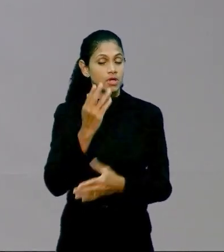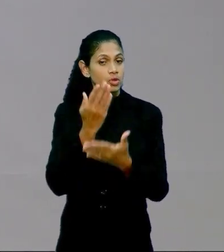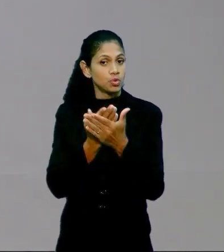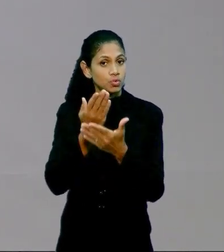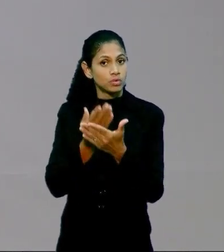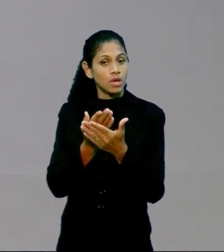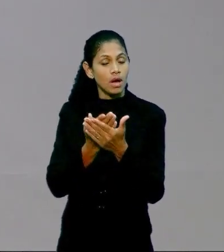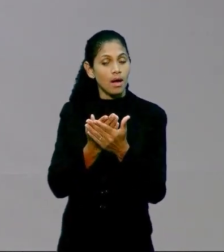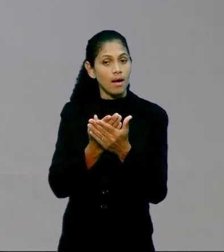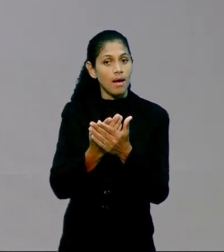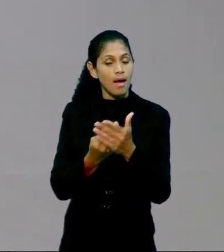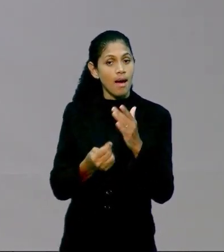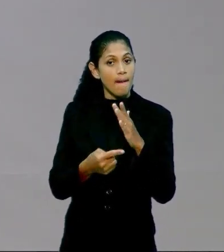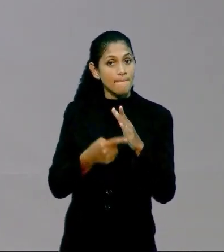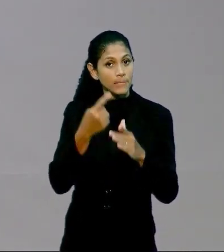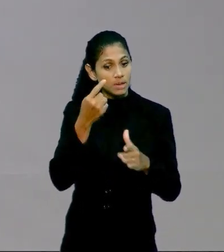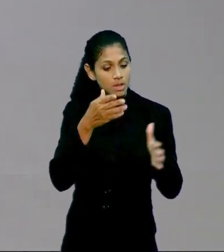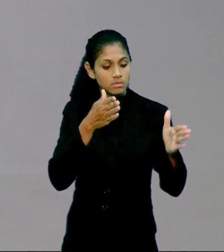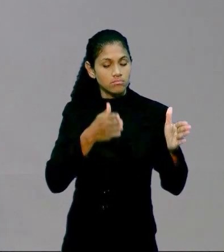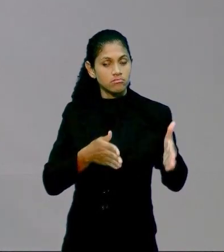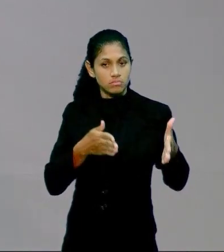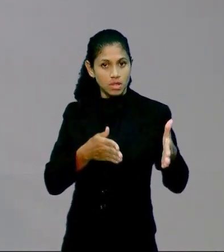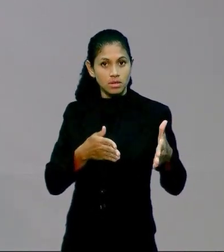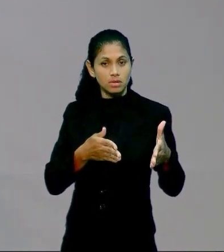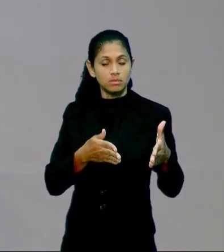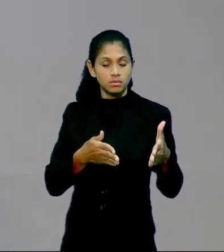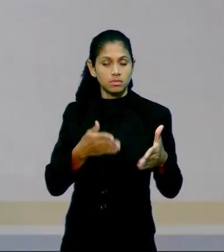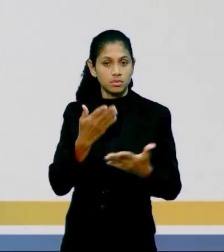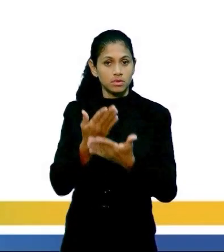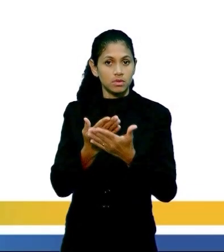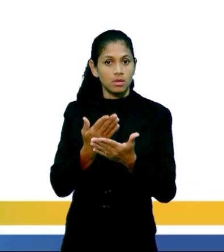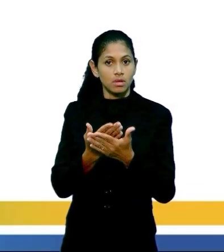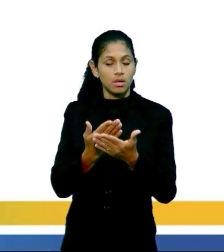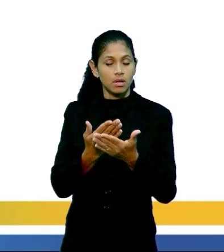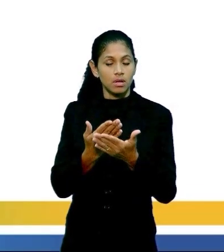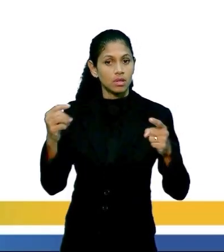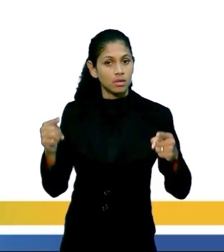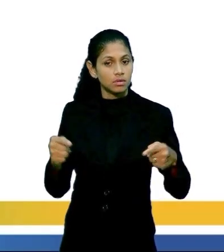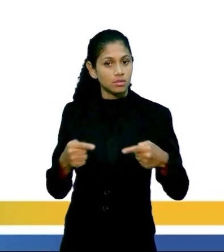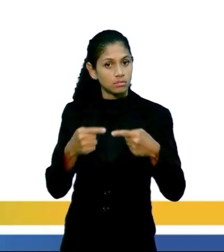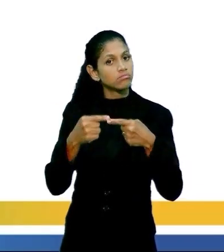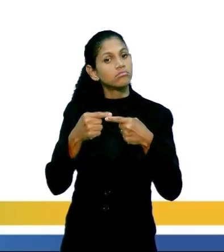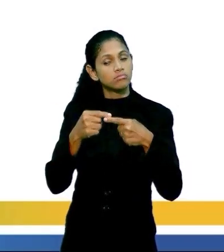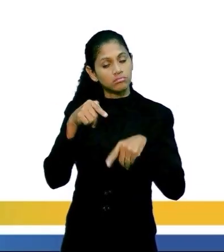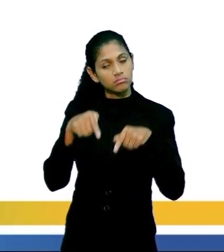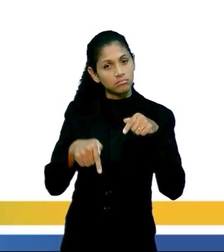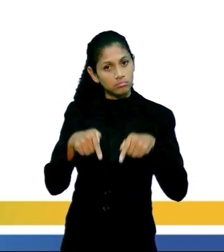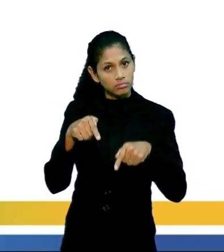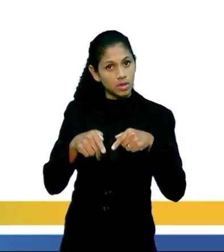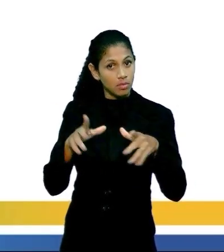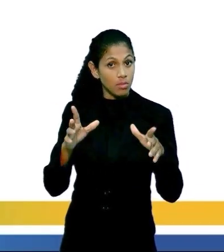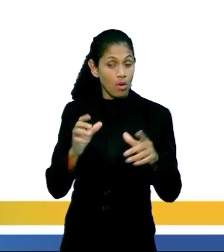parte da aula, que é sobre as ligações químicas, ok? Então, vamos lá.